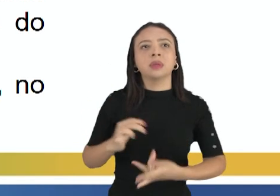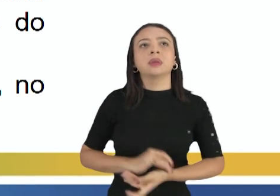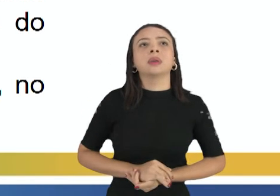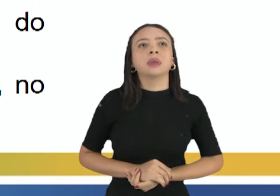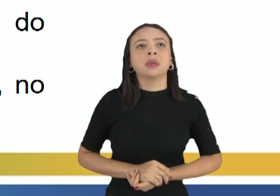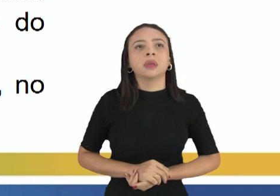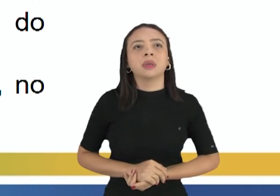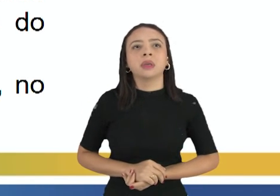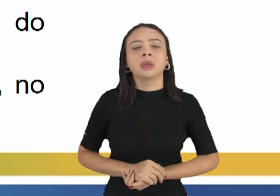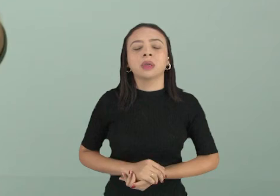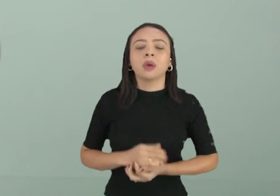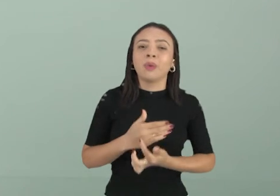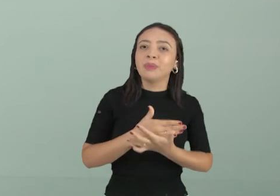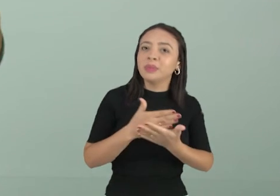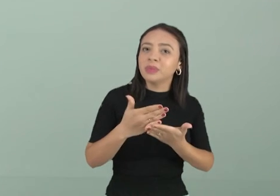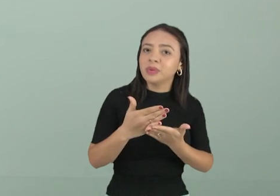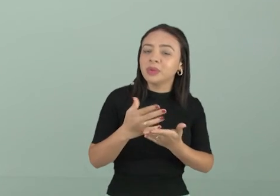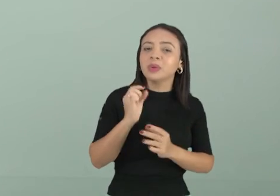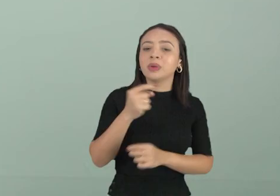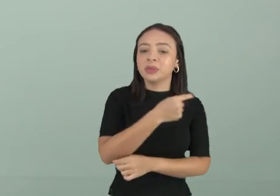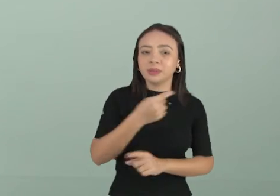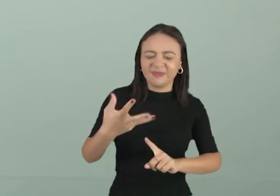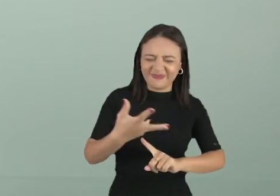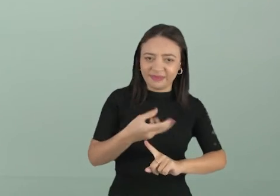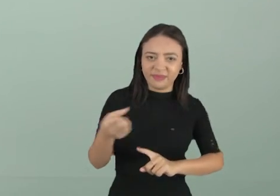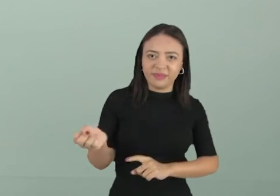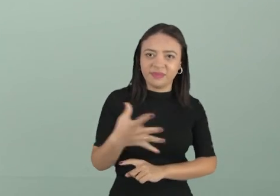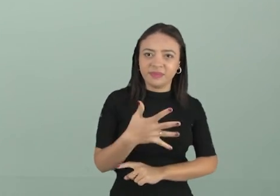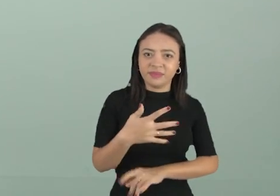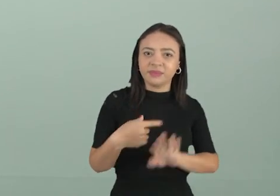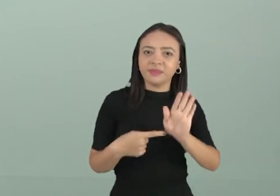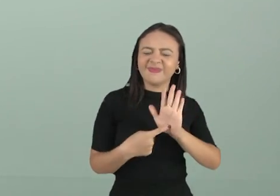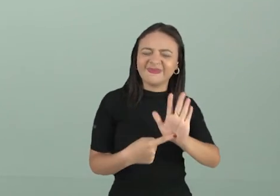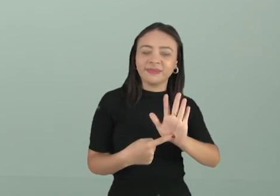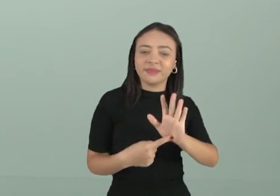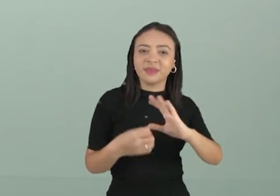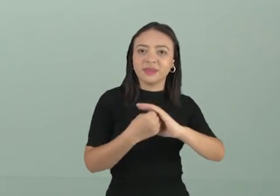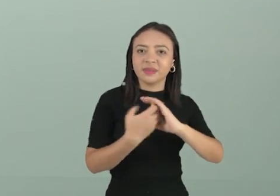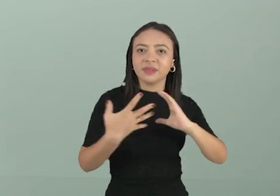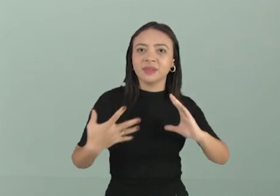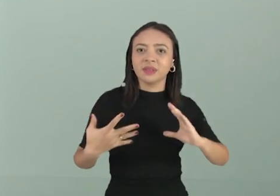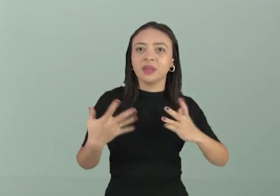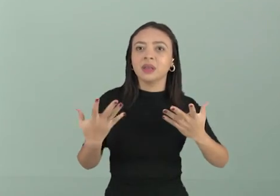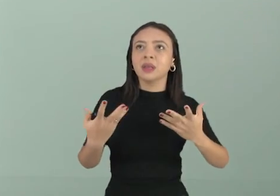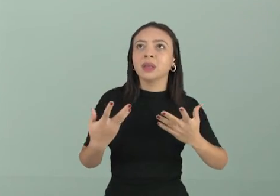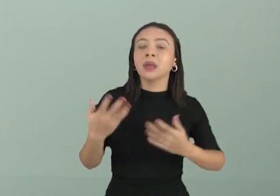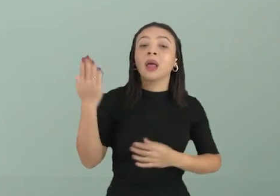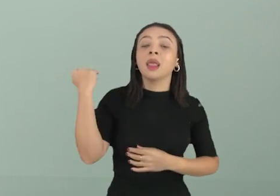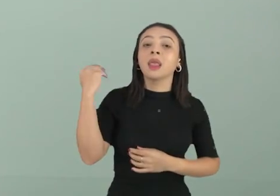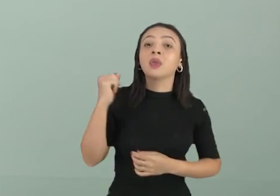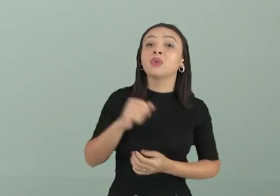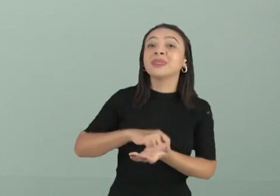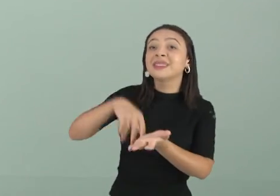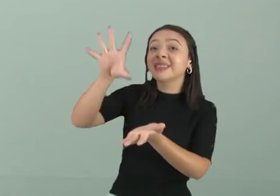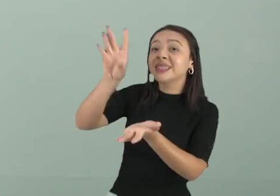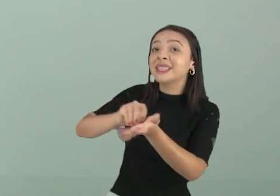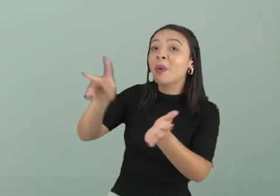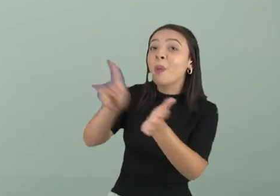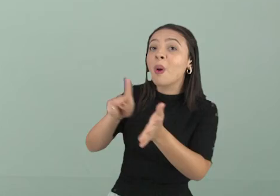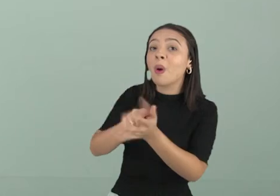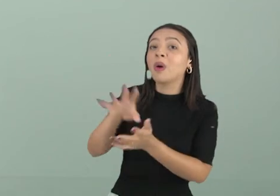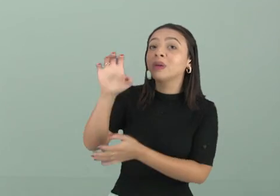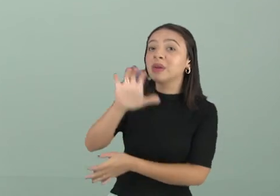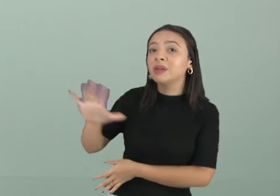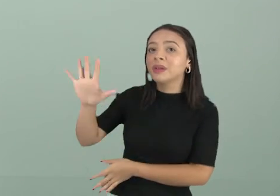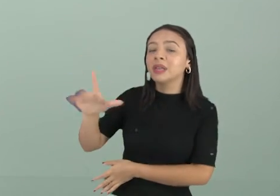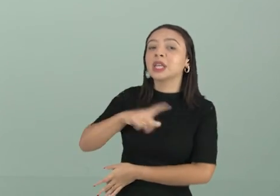ela iniciou-se a Semana de Arte Moderna, ela trazia característica de onde? Das vanguardas europeias.